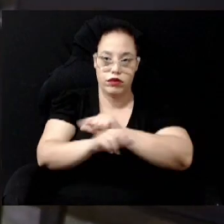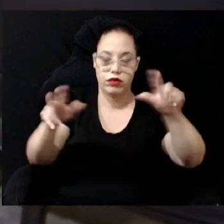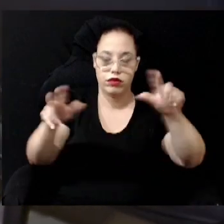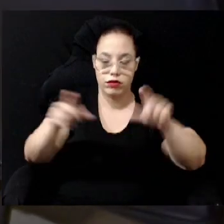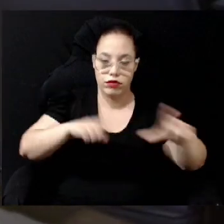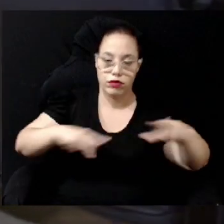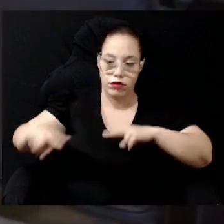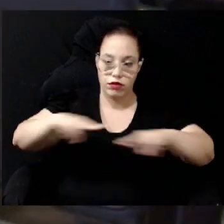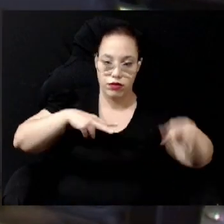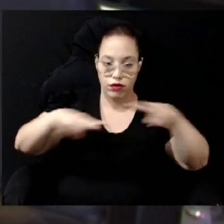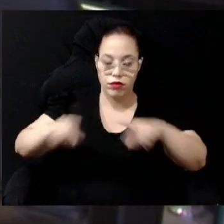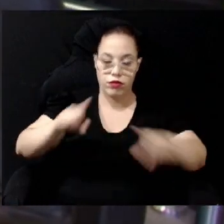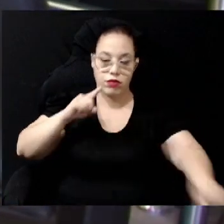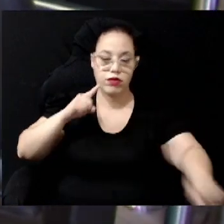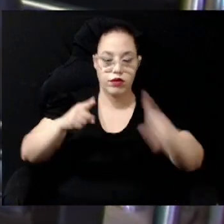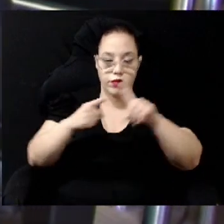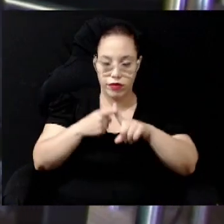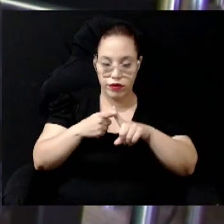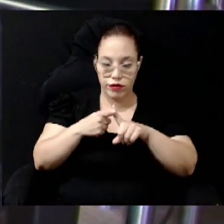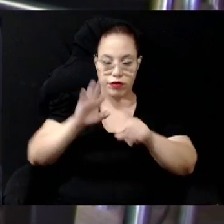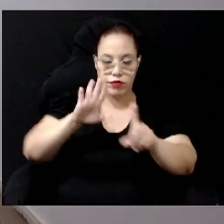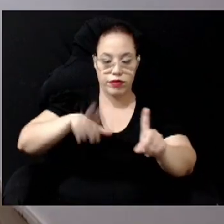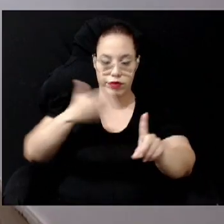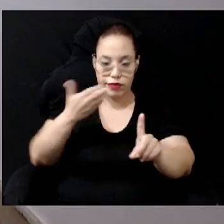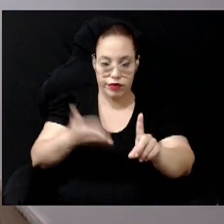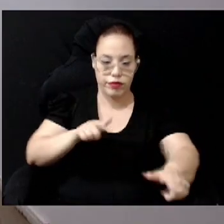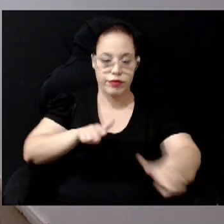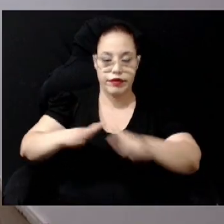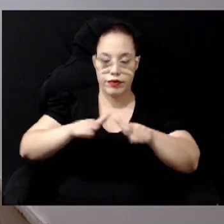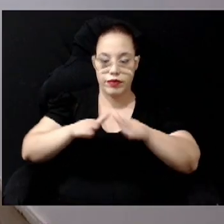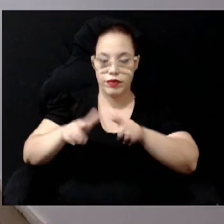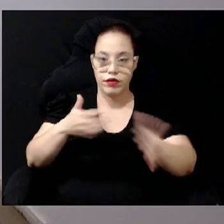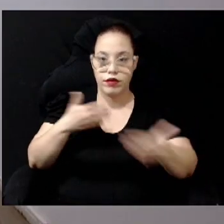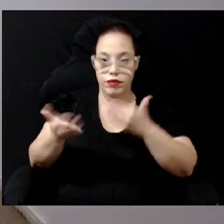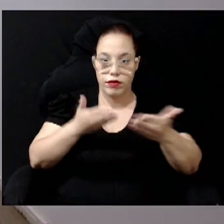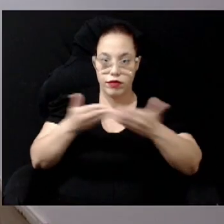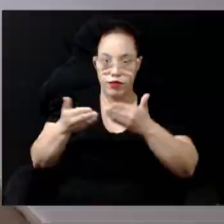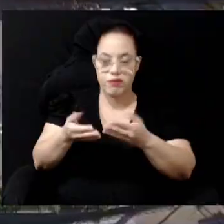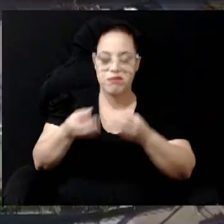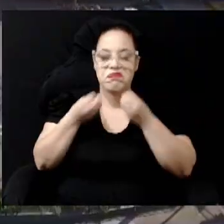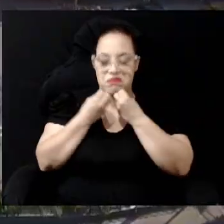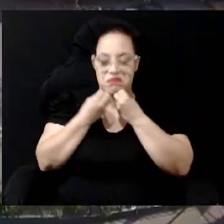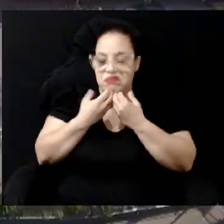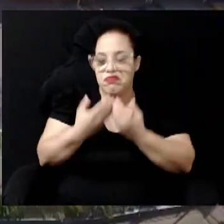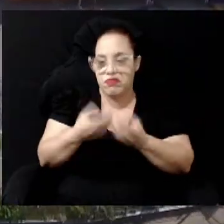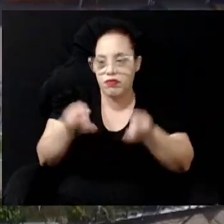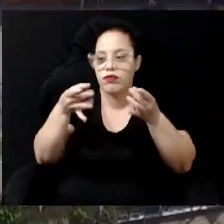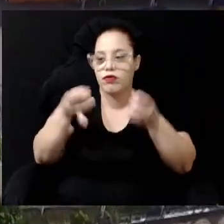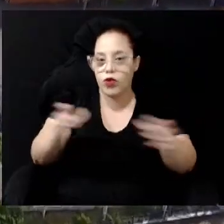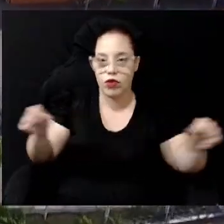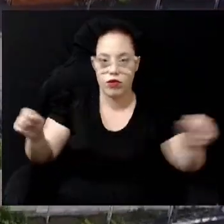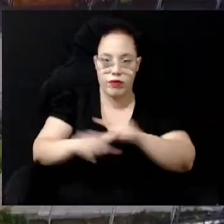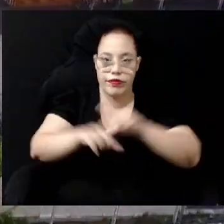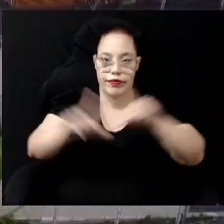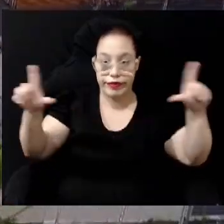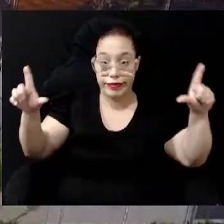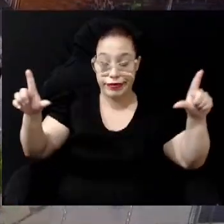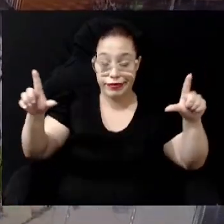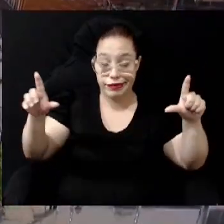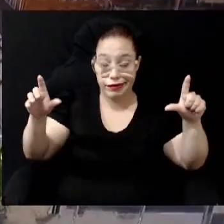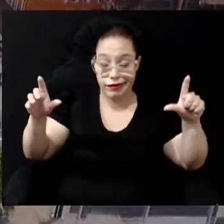o objetivo de homenagear trabalhos ou ações que mereçam especial destaque para a causa da transparência